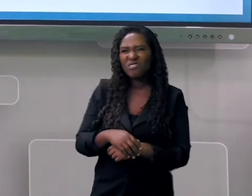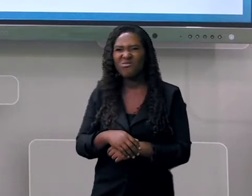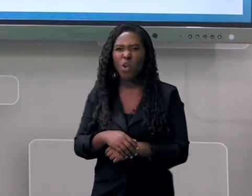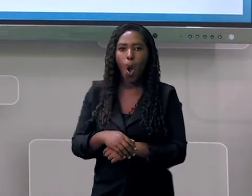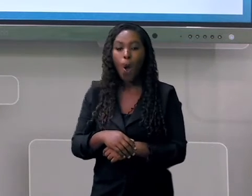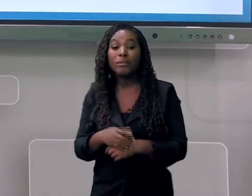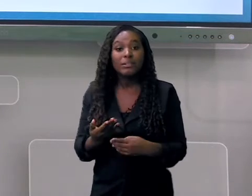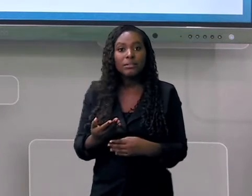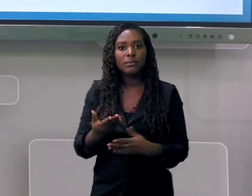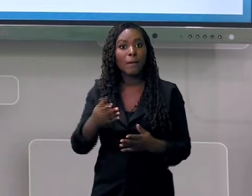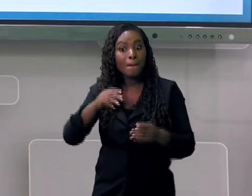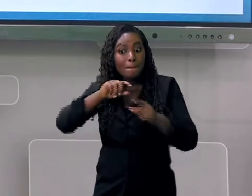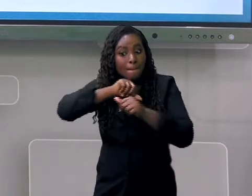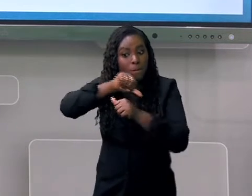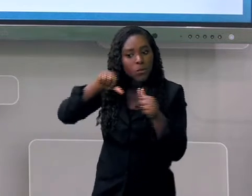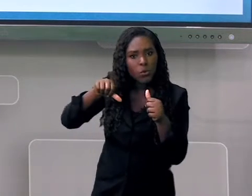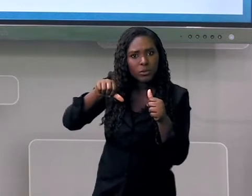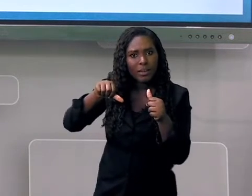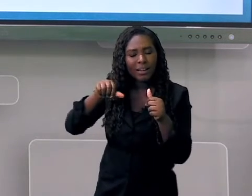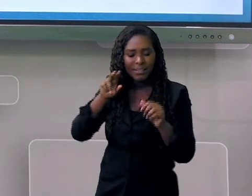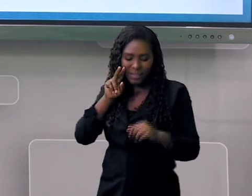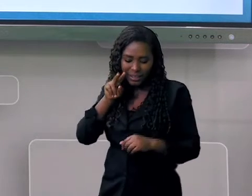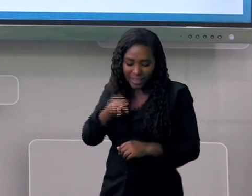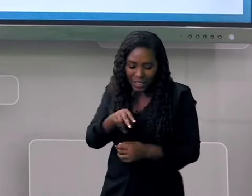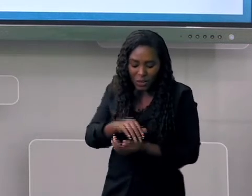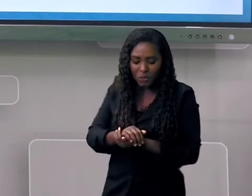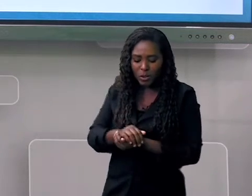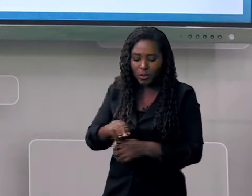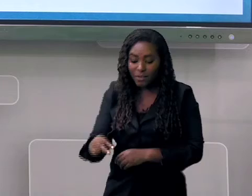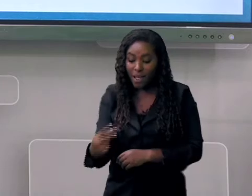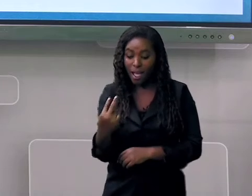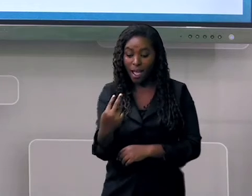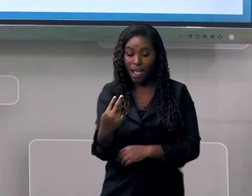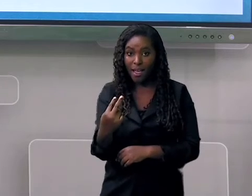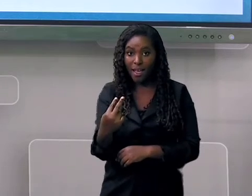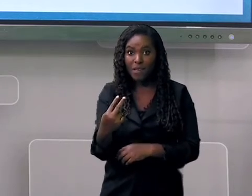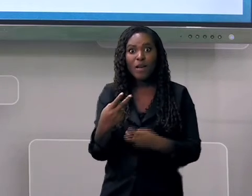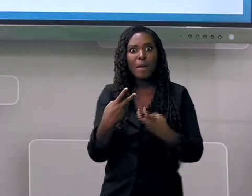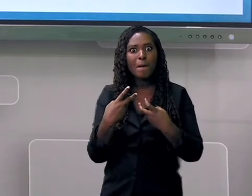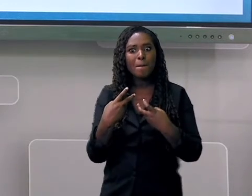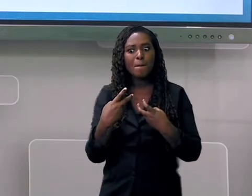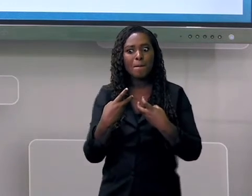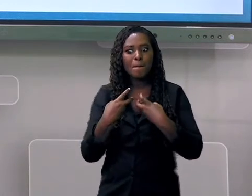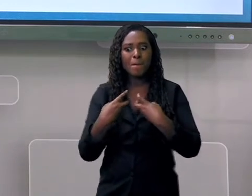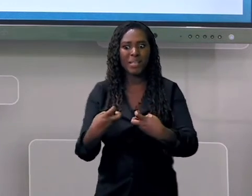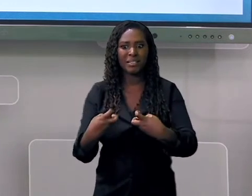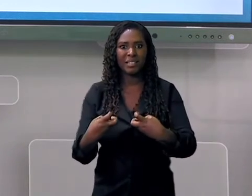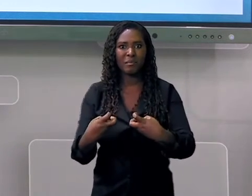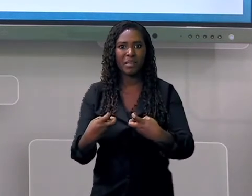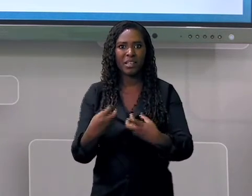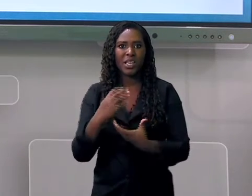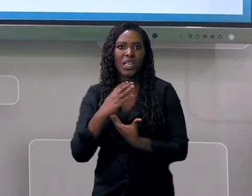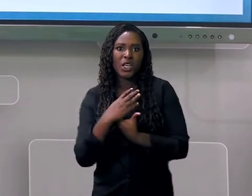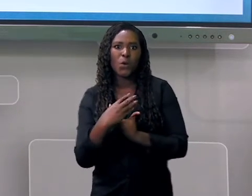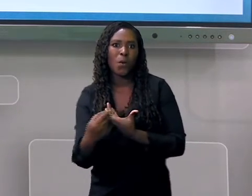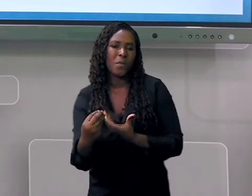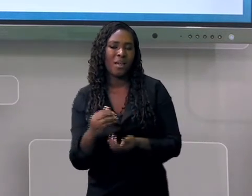autismo, elas costumam demonstrar um grande interesse por determinado tema. Alguns gostam de dinossauro, outro carro, né?